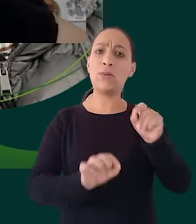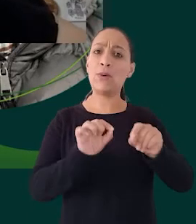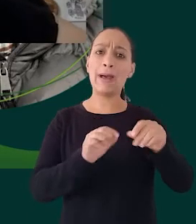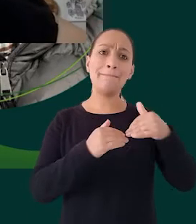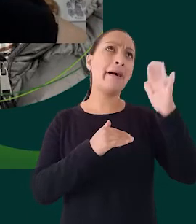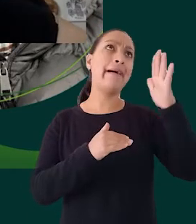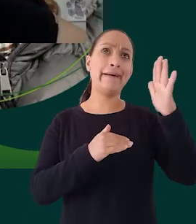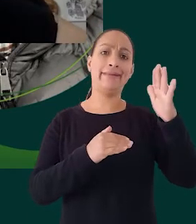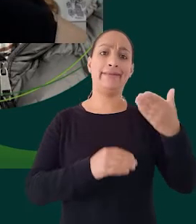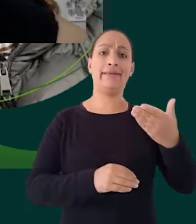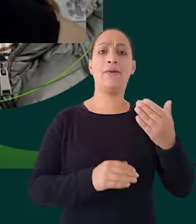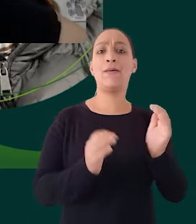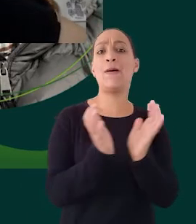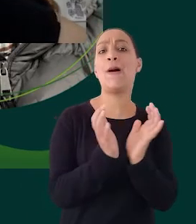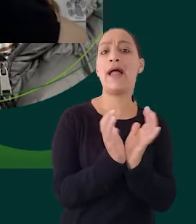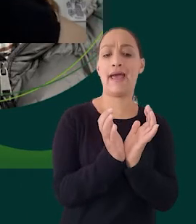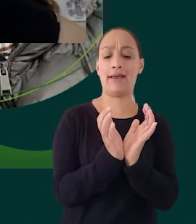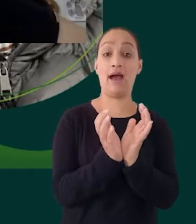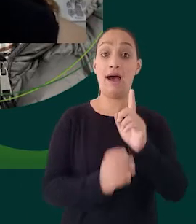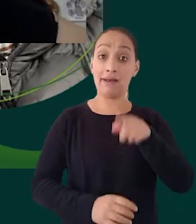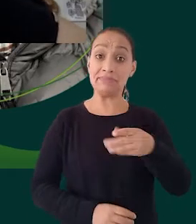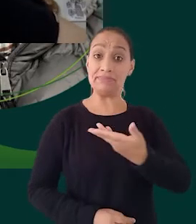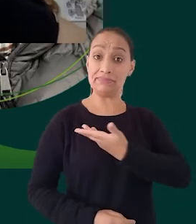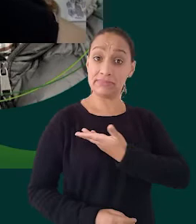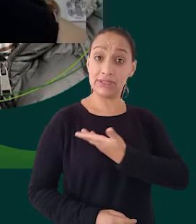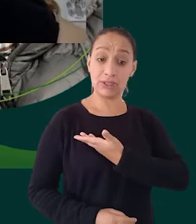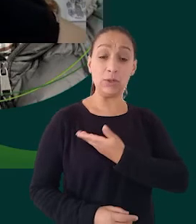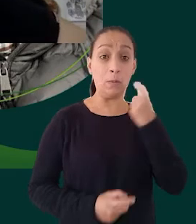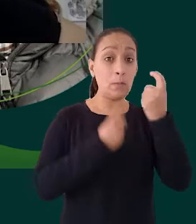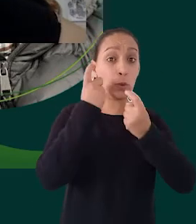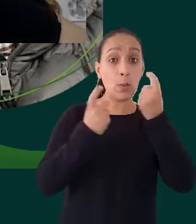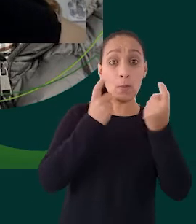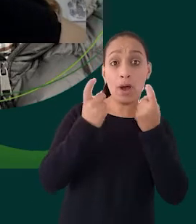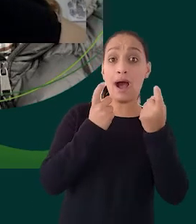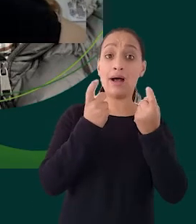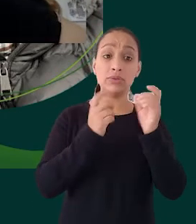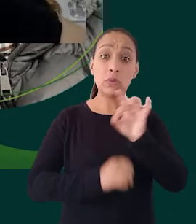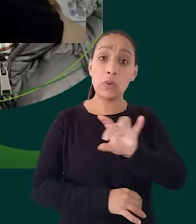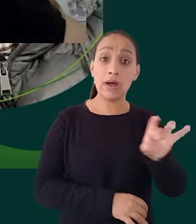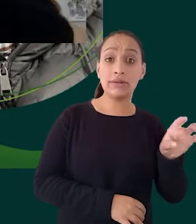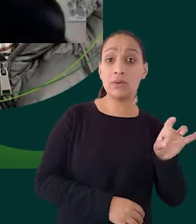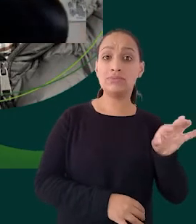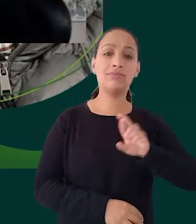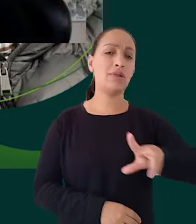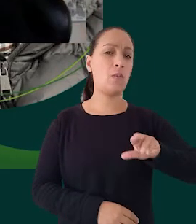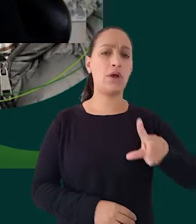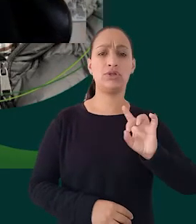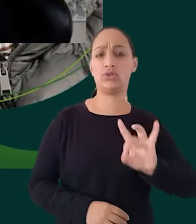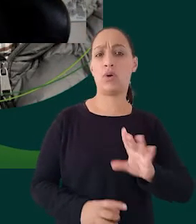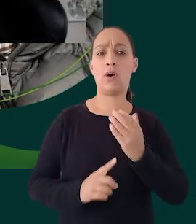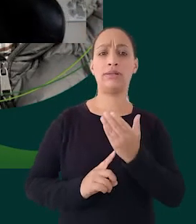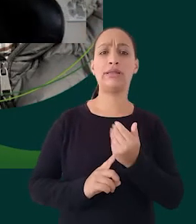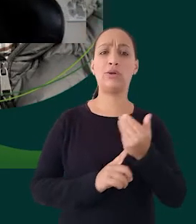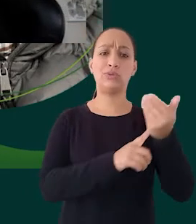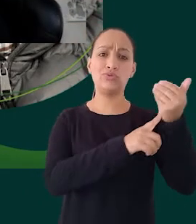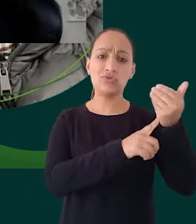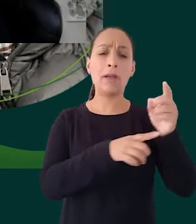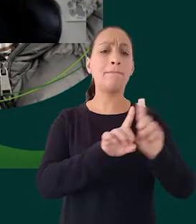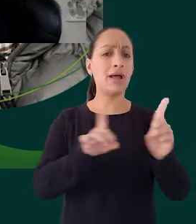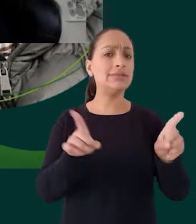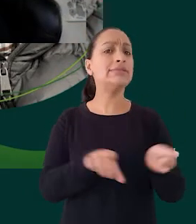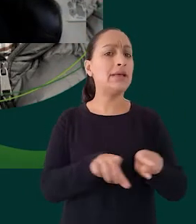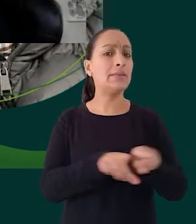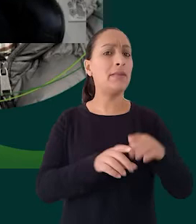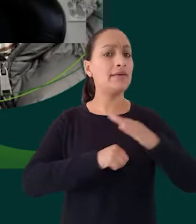mas amigos, e um se preocupa com o outro. Então, não é só tecnologia, não é só Sem dúvida ensino, alguma. né? É carinho